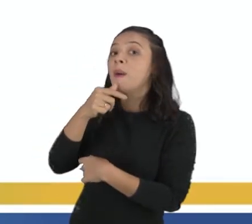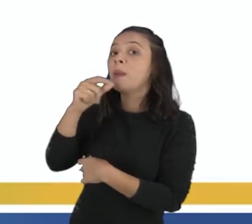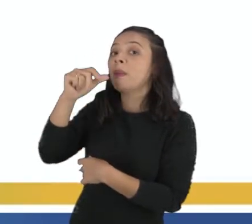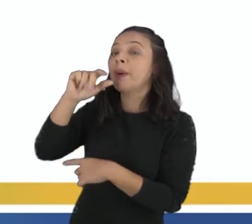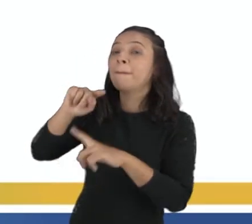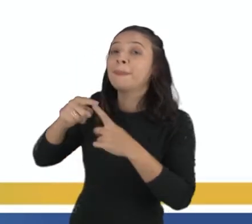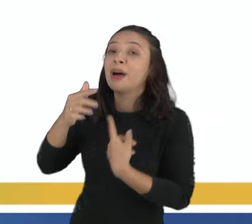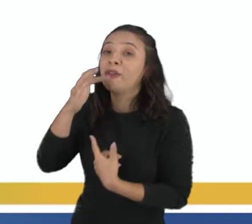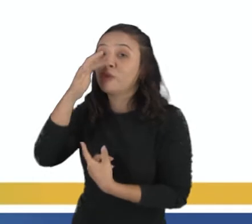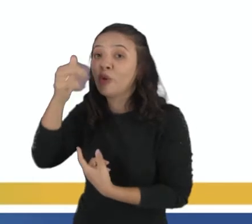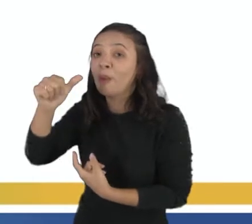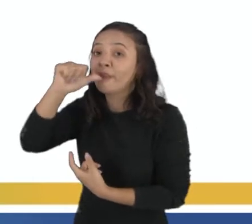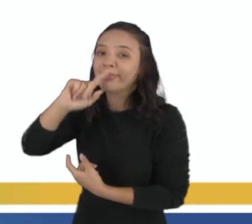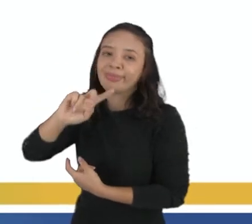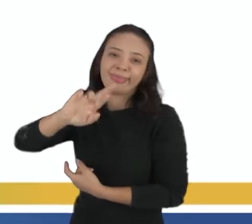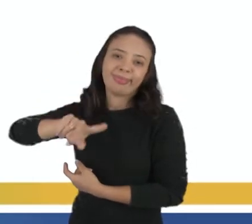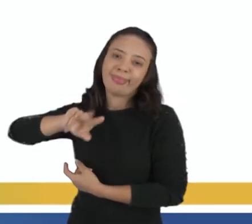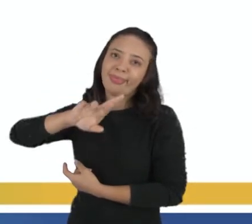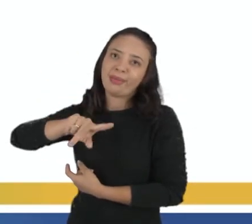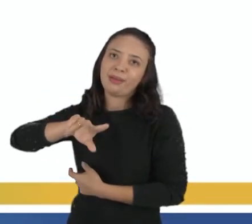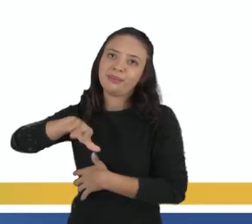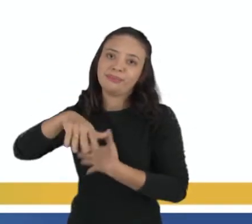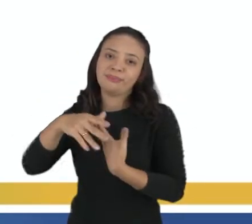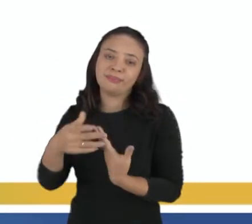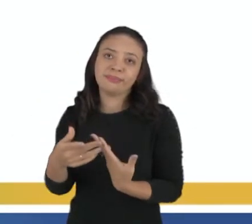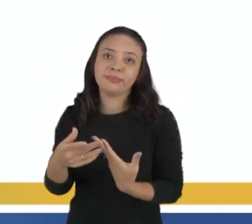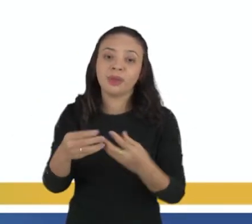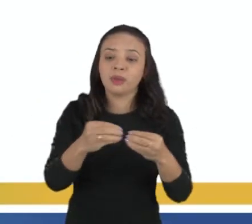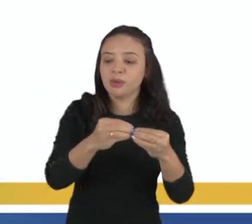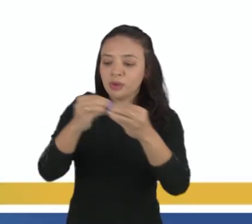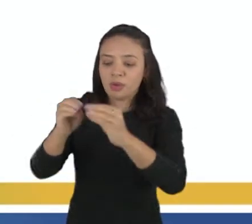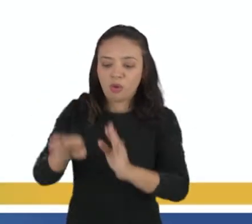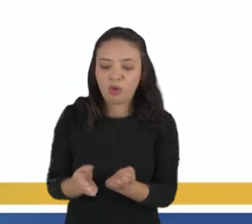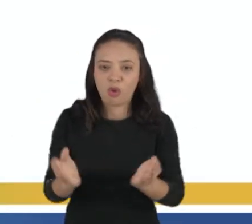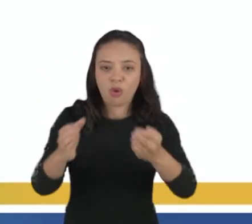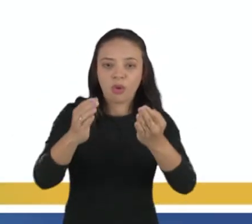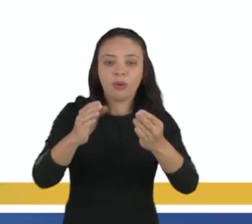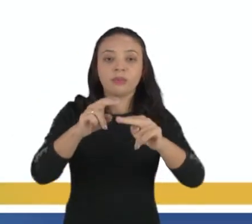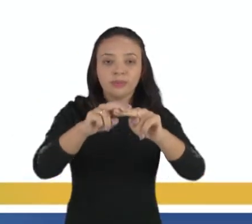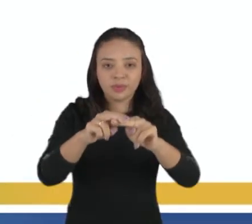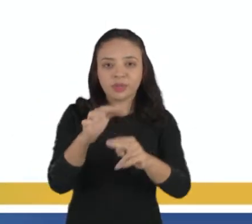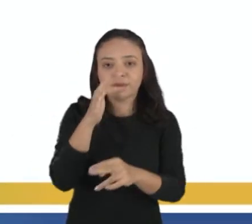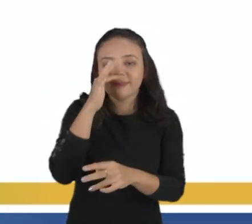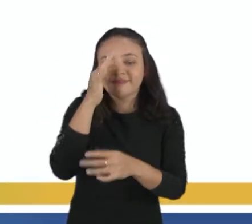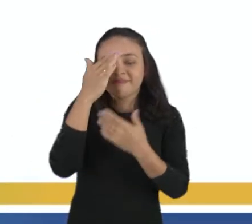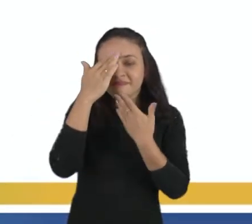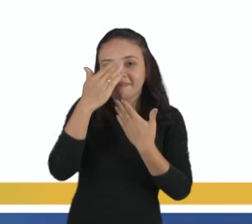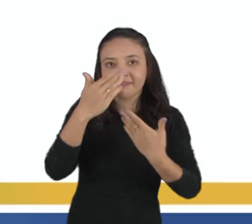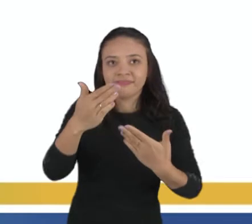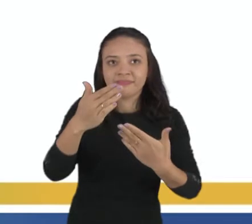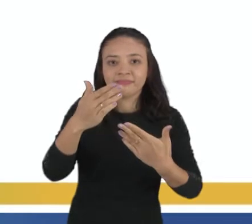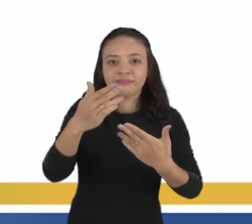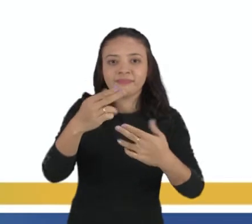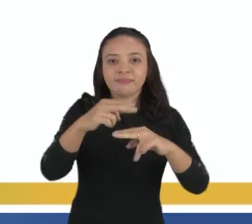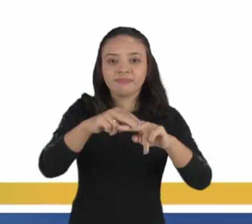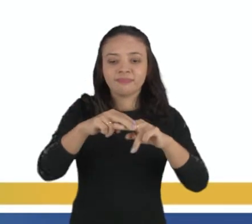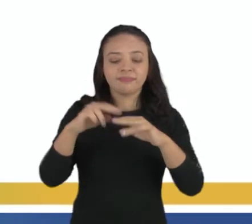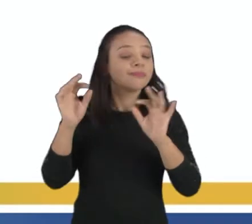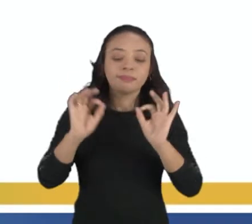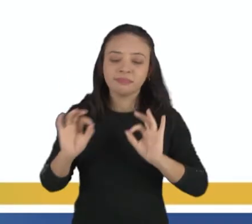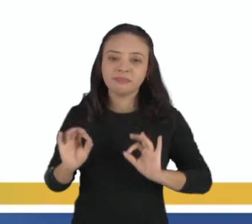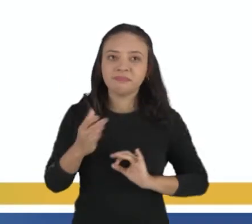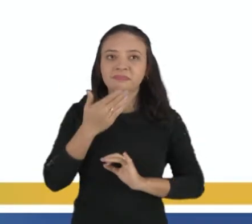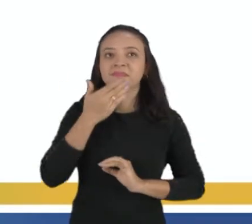não é para ser bebida. Passei-a para o vaso e notei que ela me agradecia, revelando melhor sua